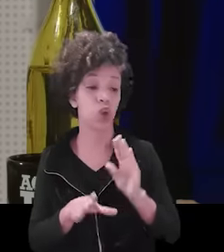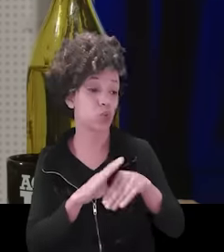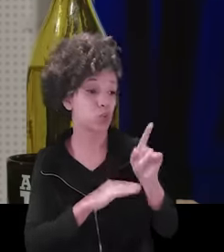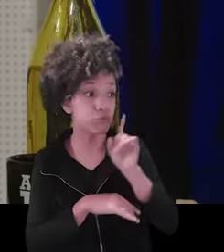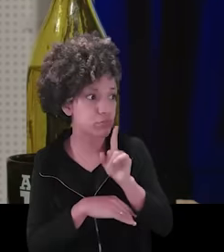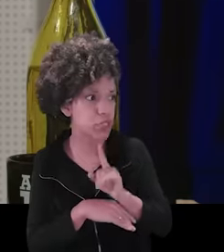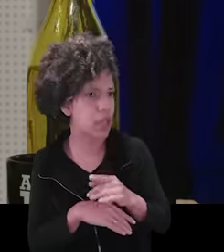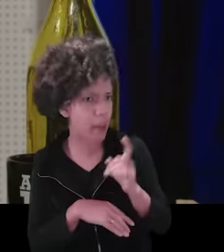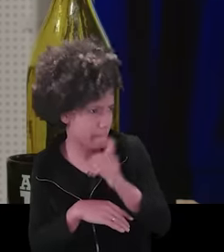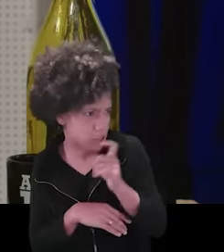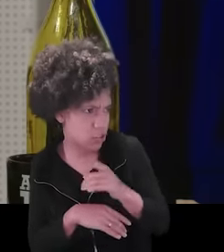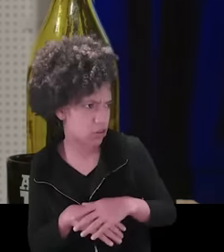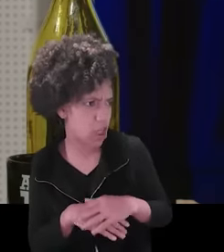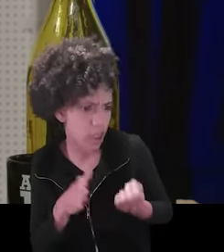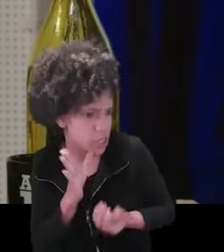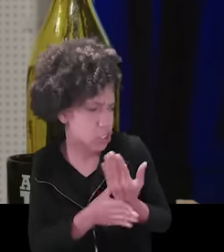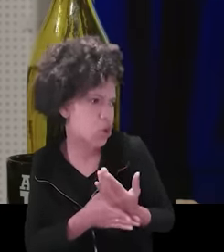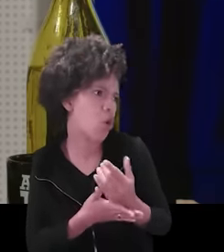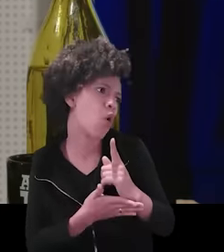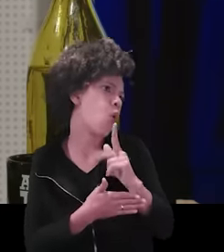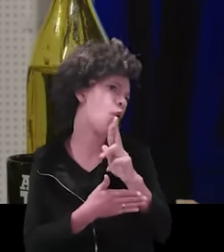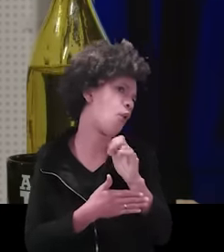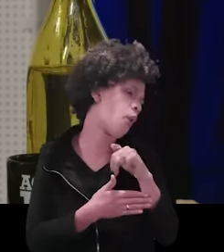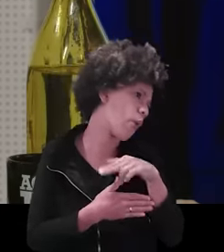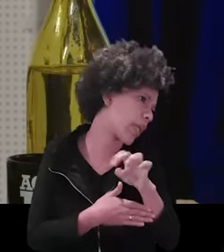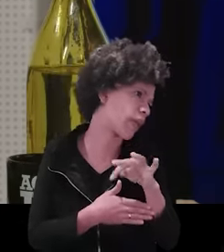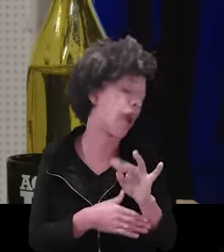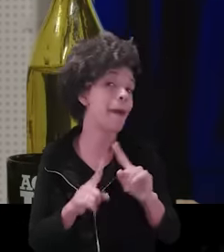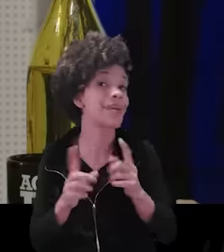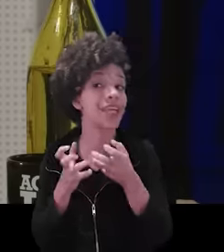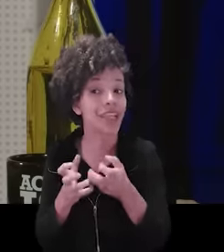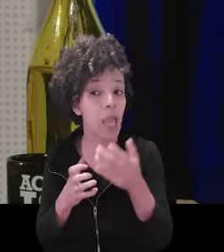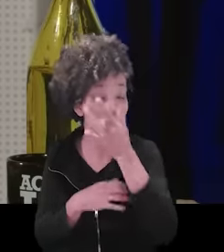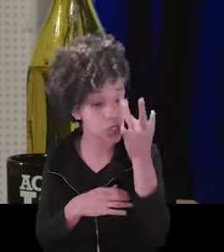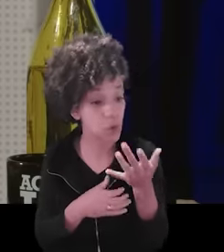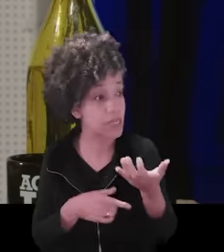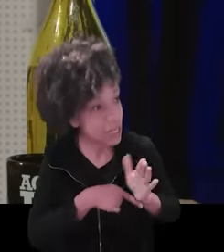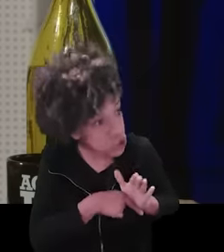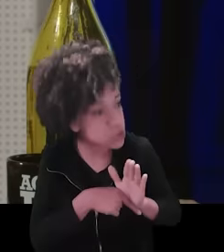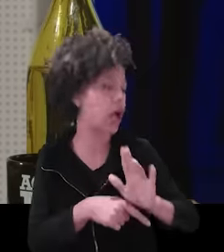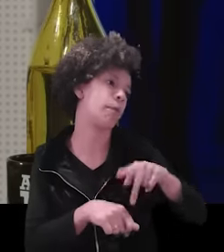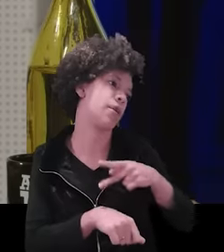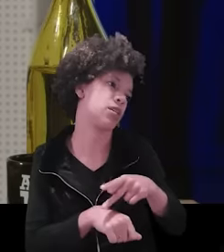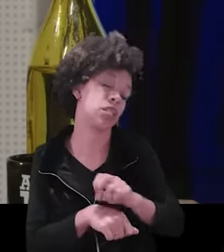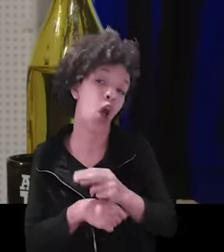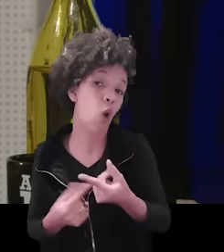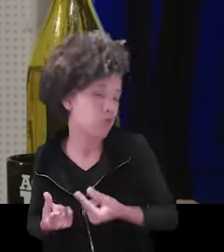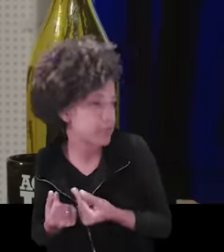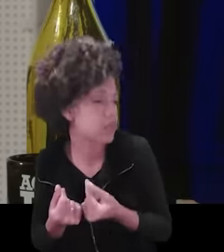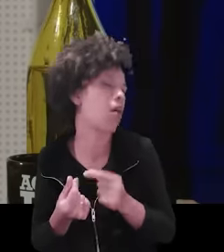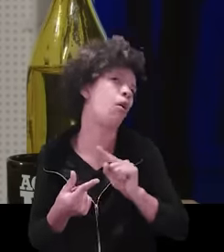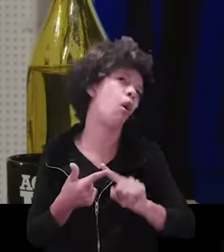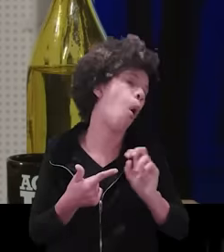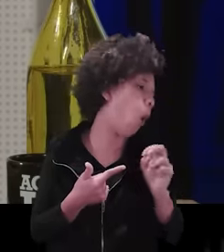é mentira ele quer você aqui tanto que ele criou brincar mas ele quer a pessoa que vem colaborar com Thaís ou